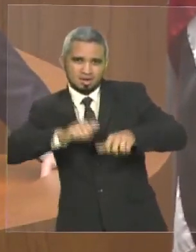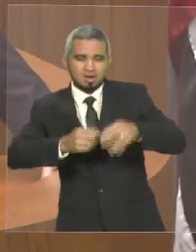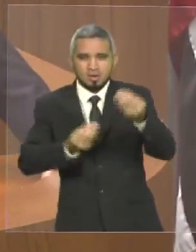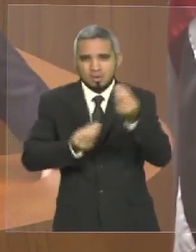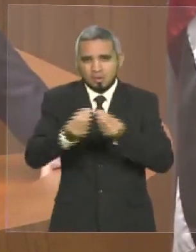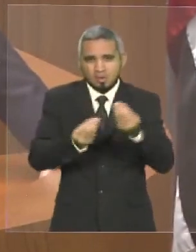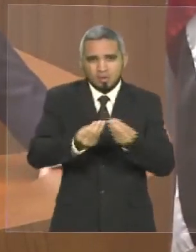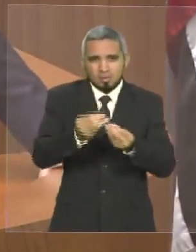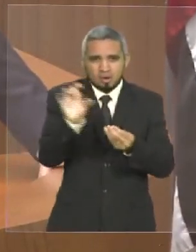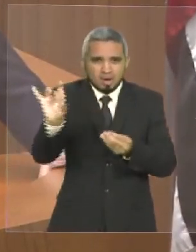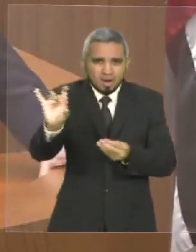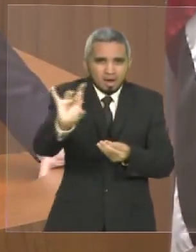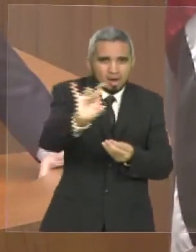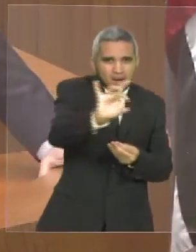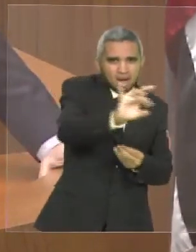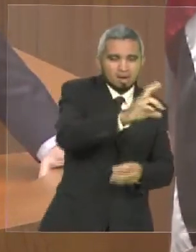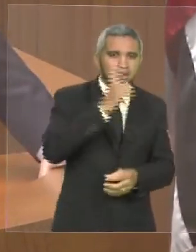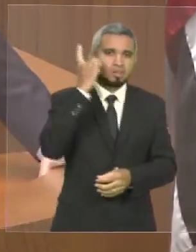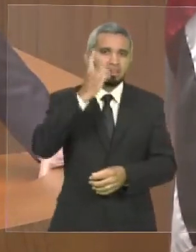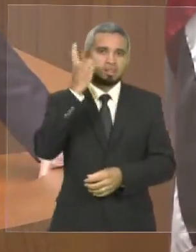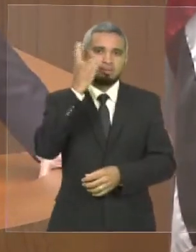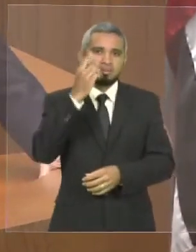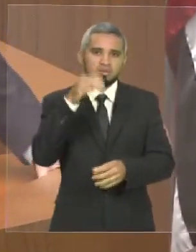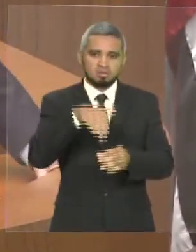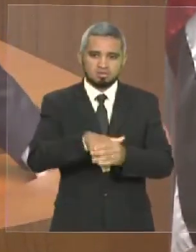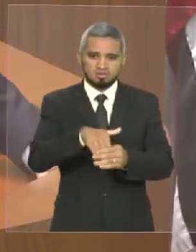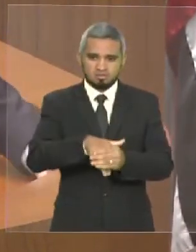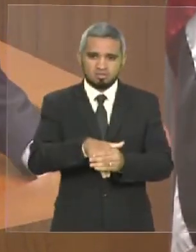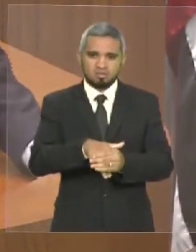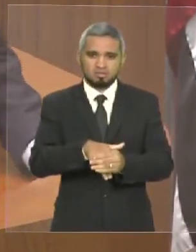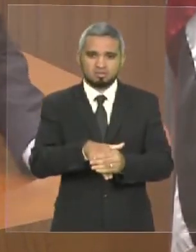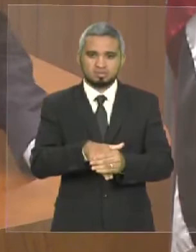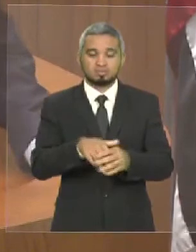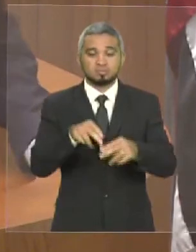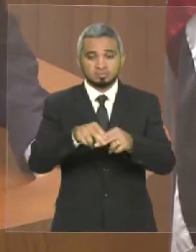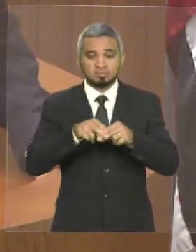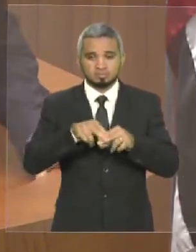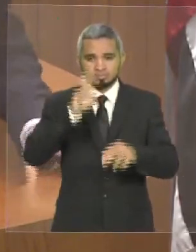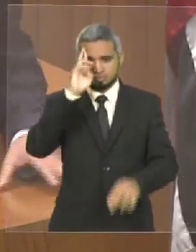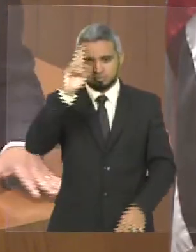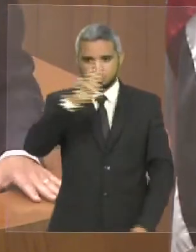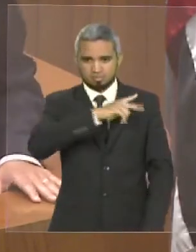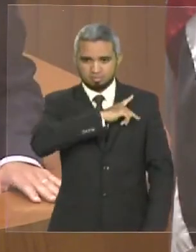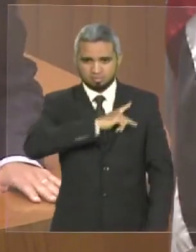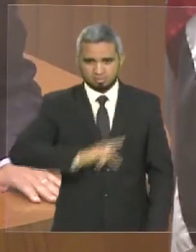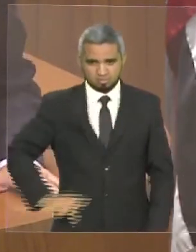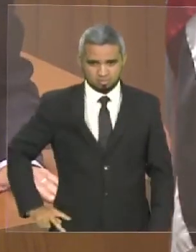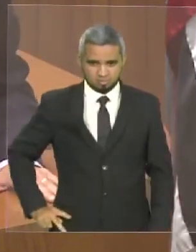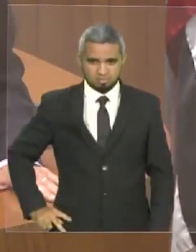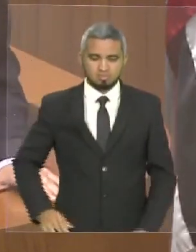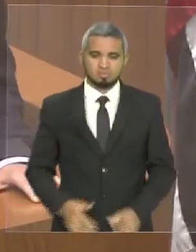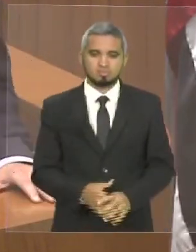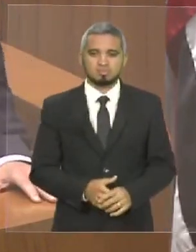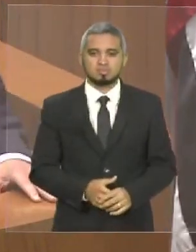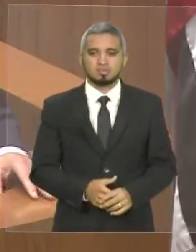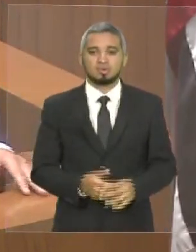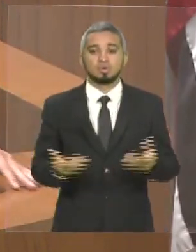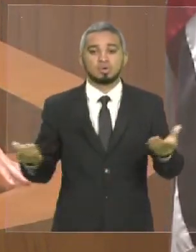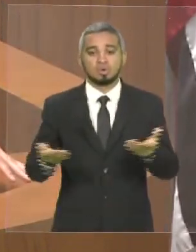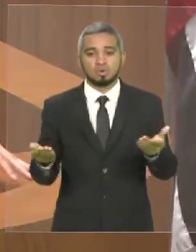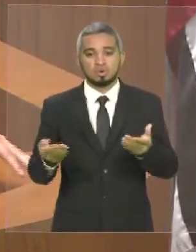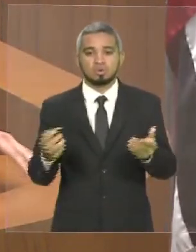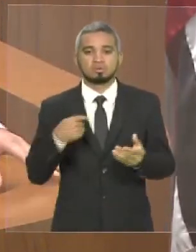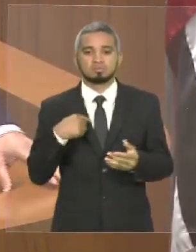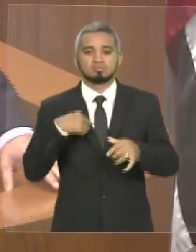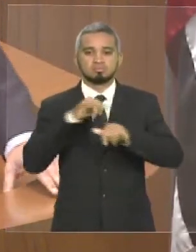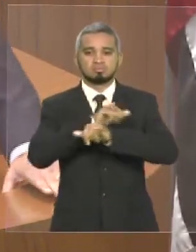comportamento de cada deputado na hora da sua votação. Portanto, senhor presidente, o que fica aqui é o pleito,